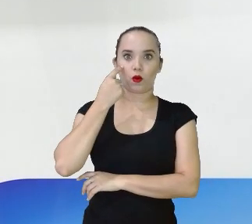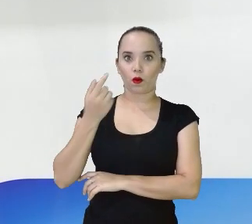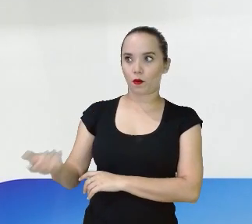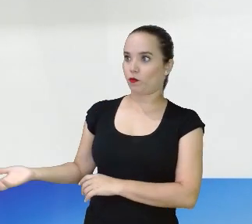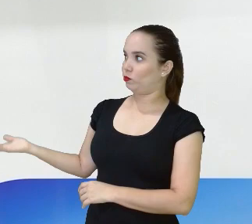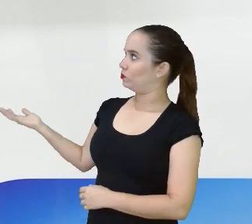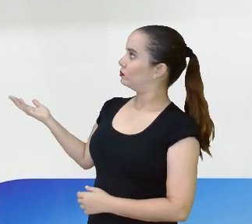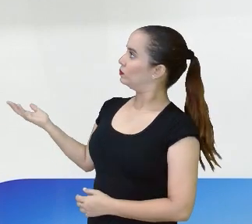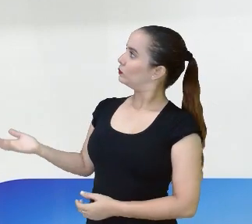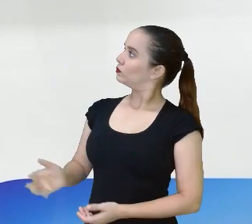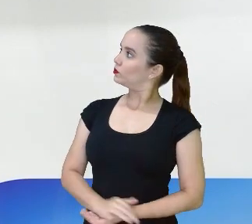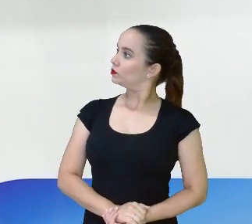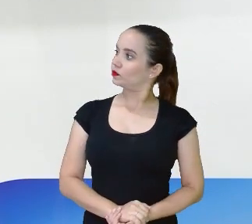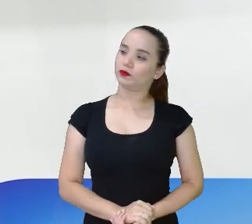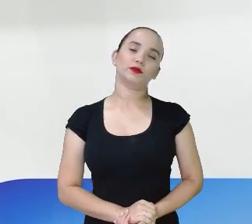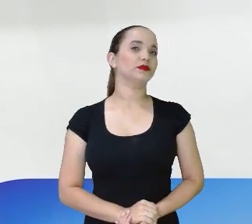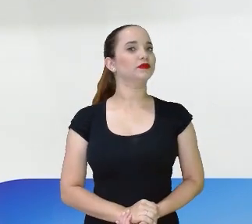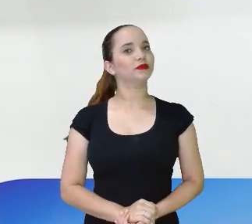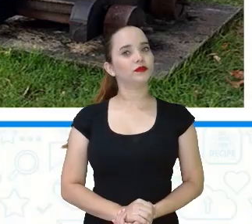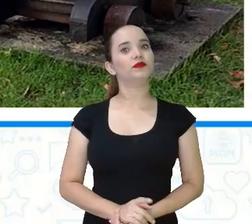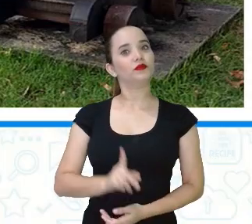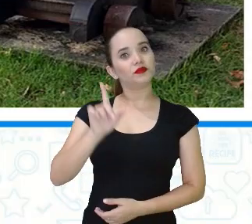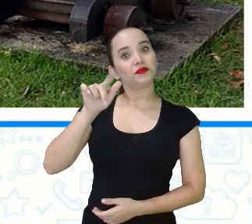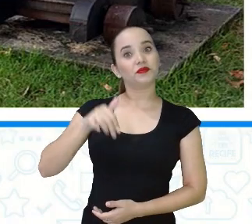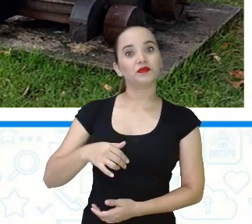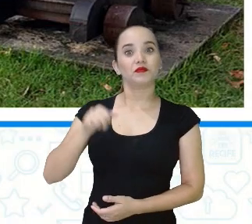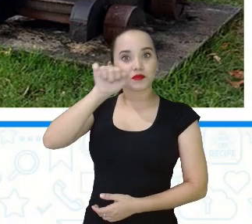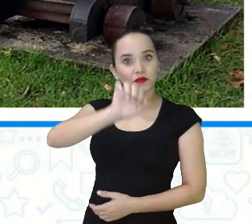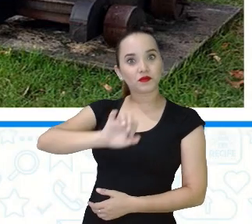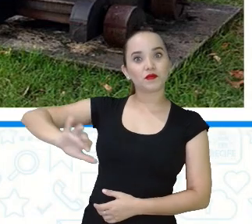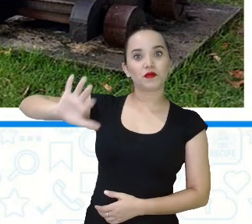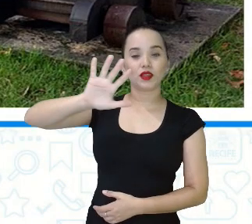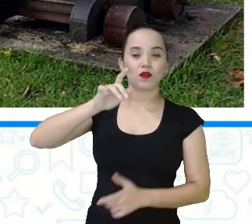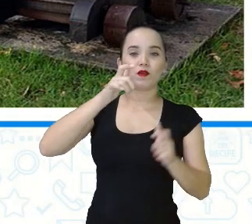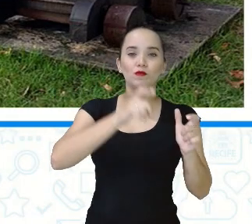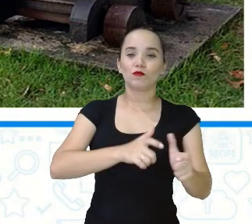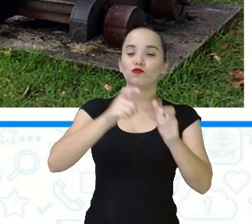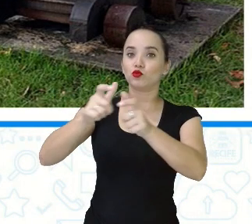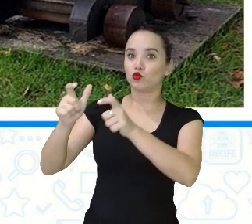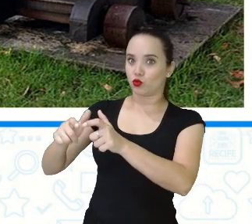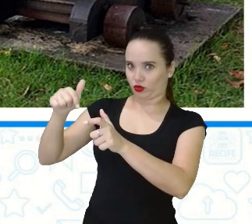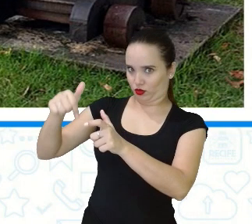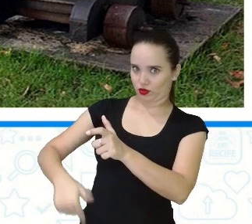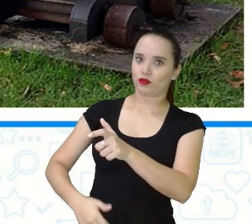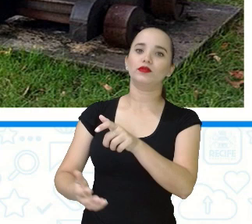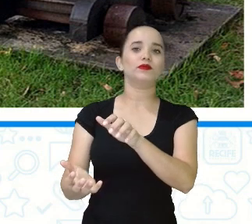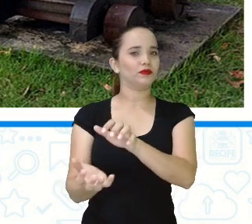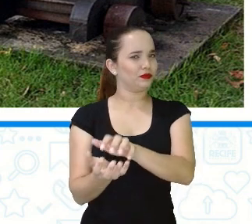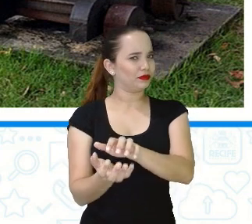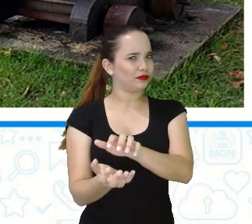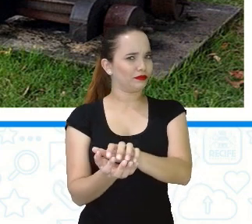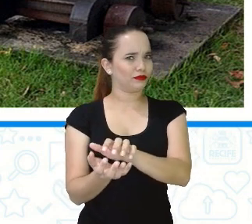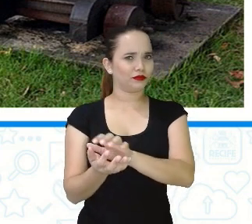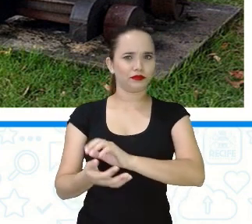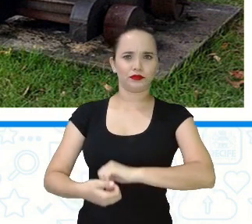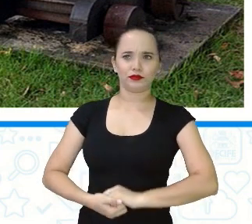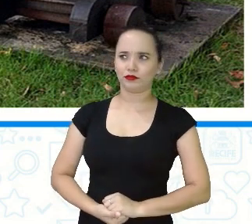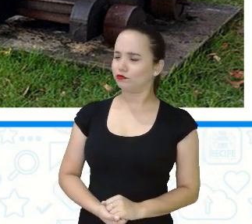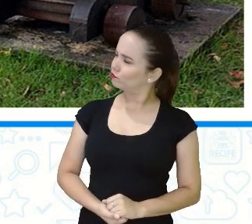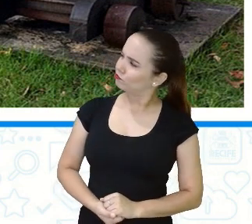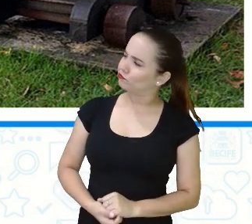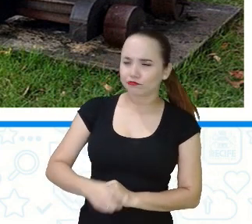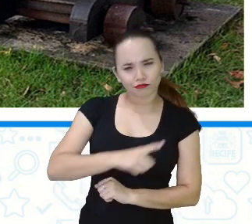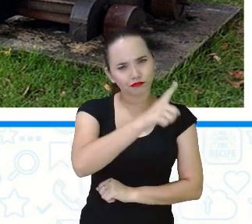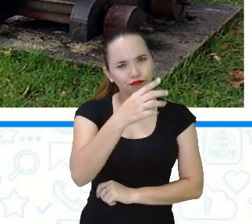vocês aqui uma imagem. É uma imagem de um local aqui de Pernambuco. Será que vocês conhecem esse